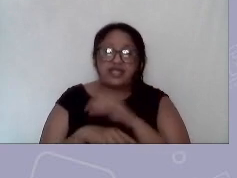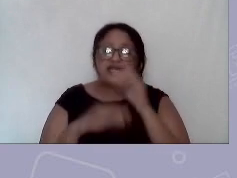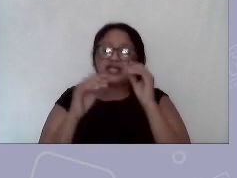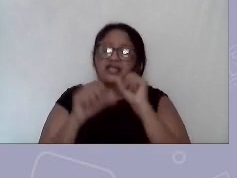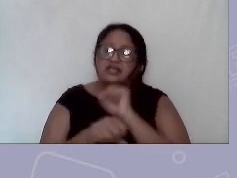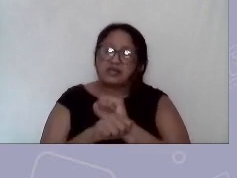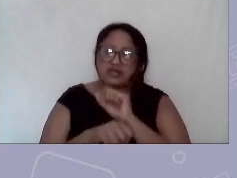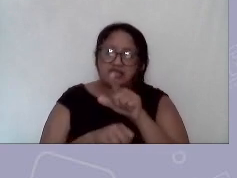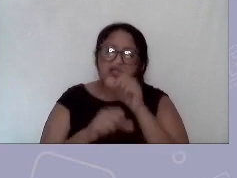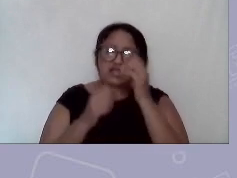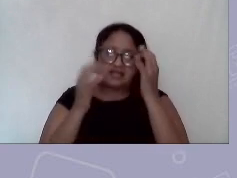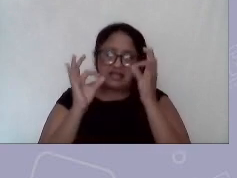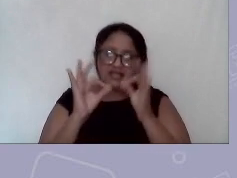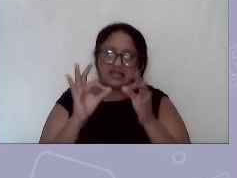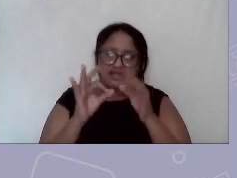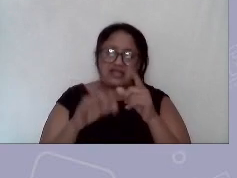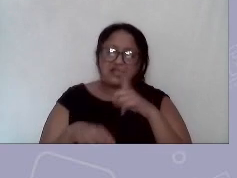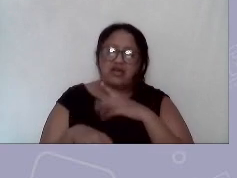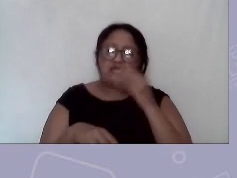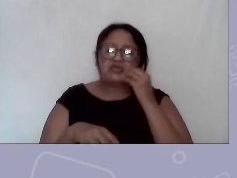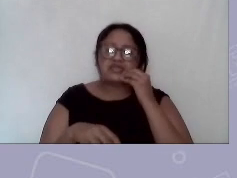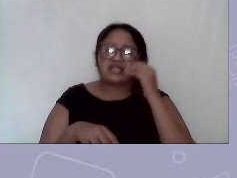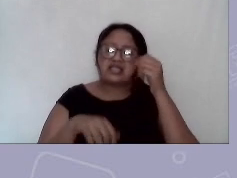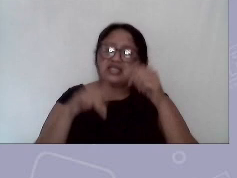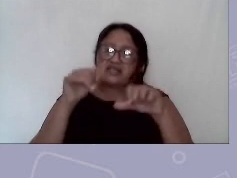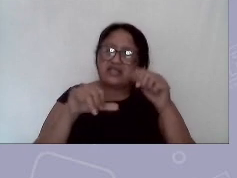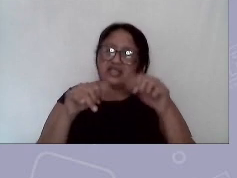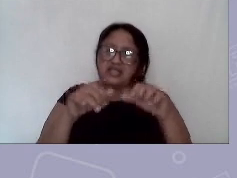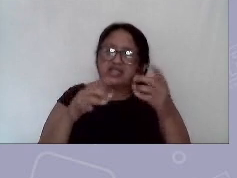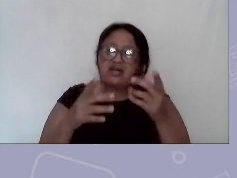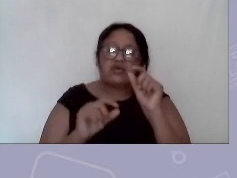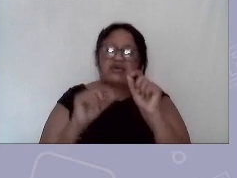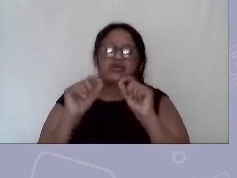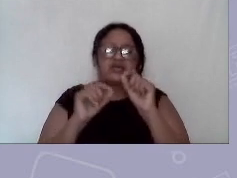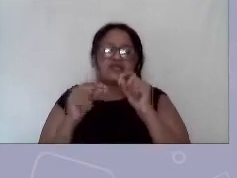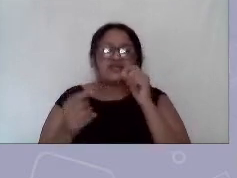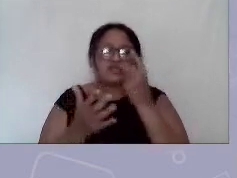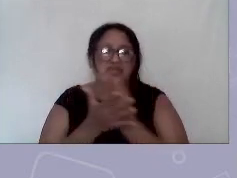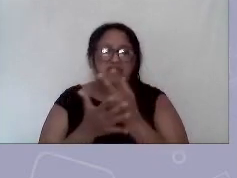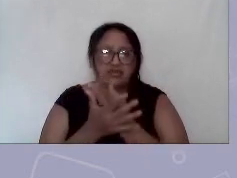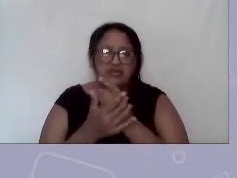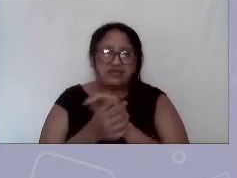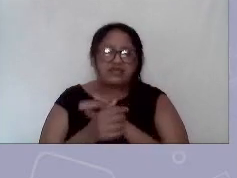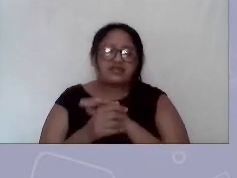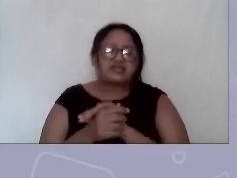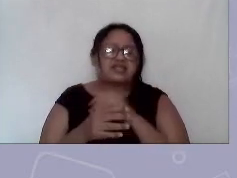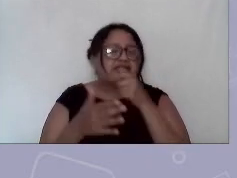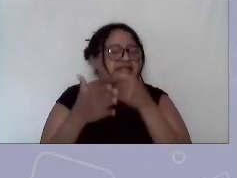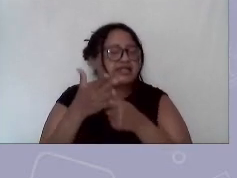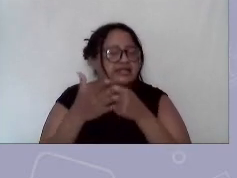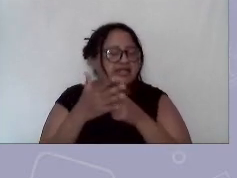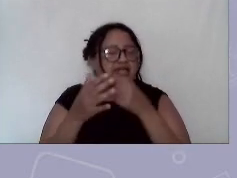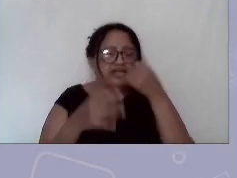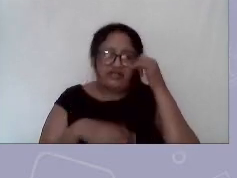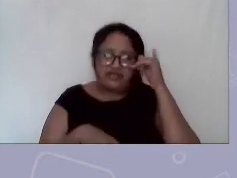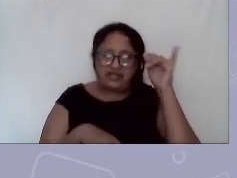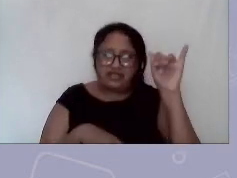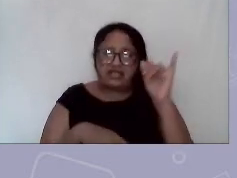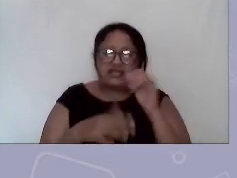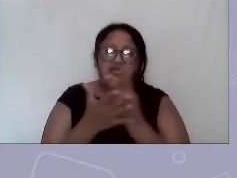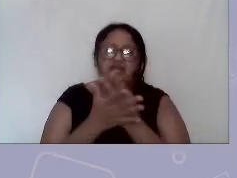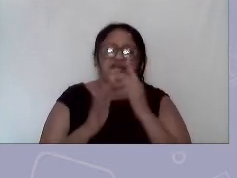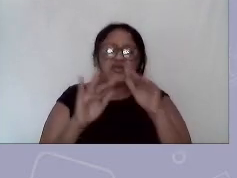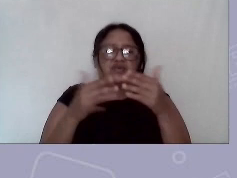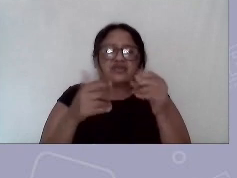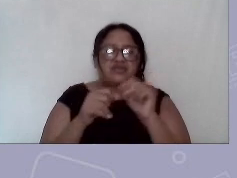tem a oportunidade de analisar o que é que você errou e tentar evitar esse erro né? quando você for fazer a sua